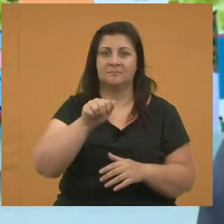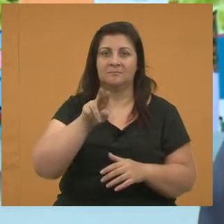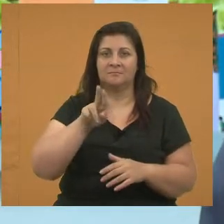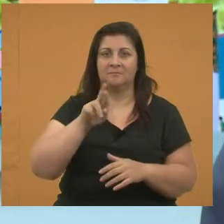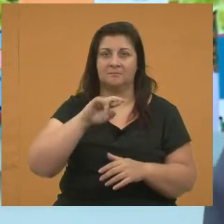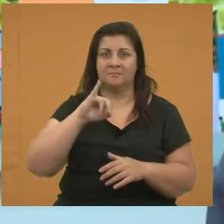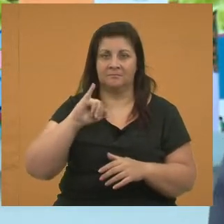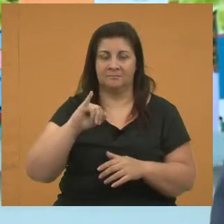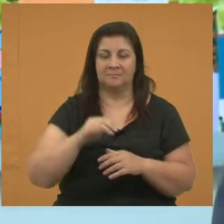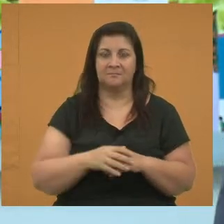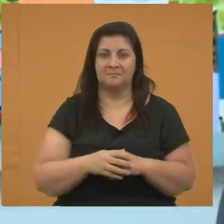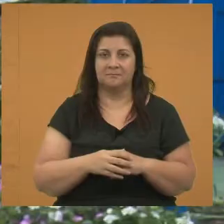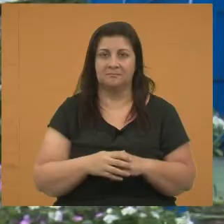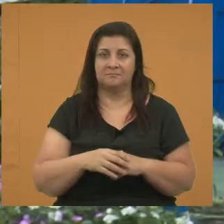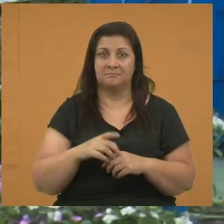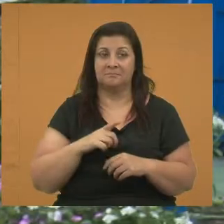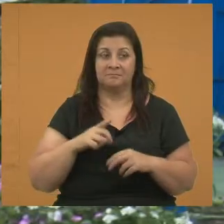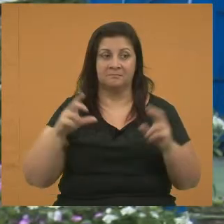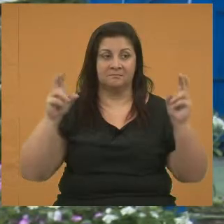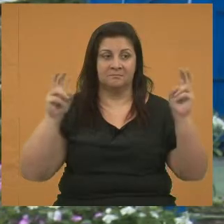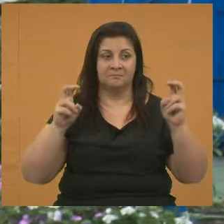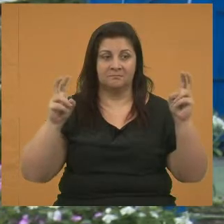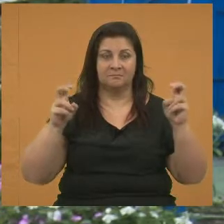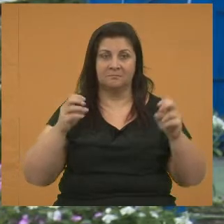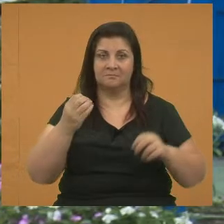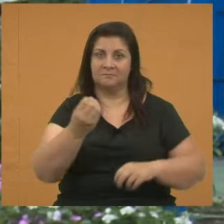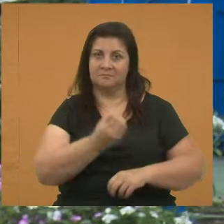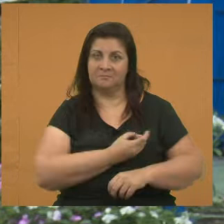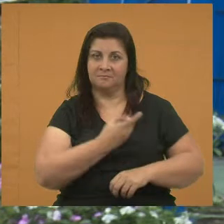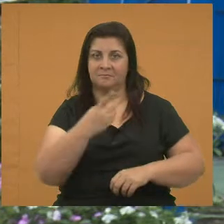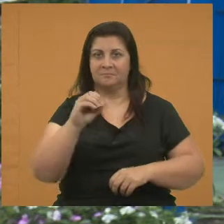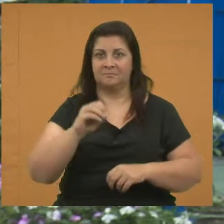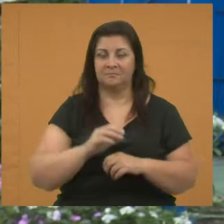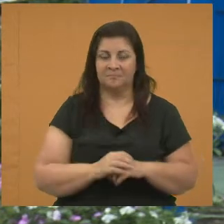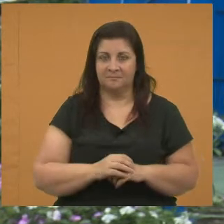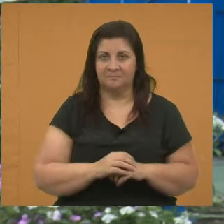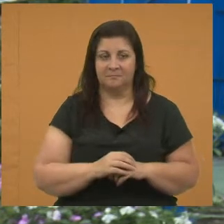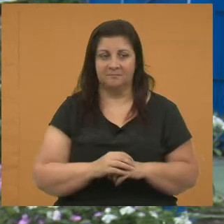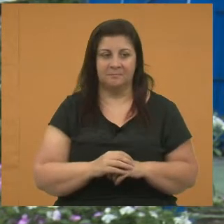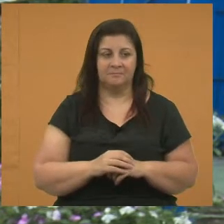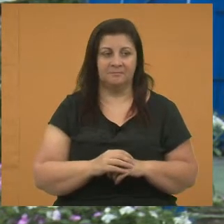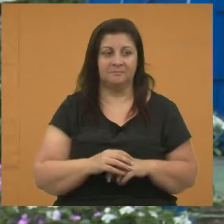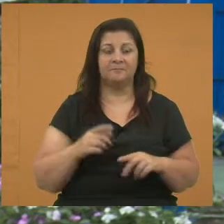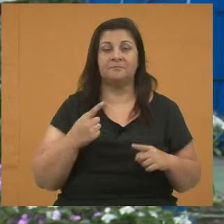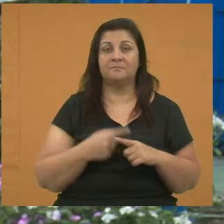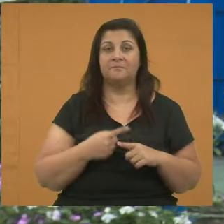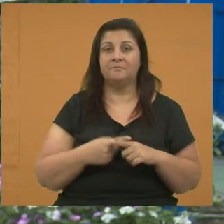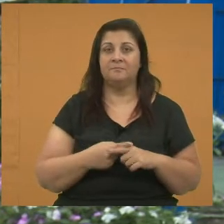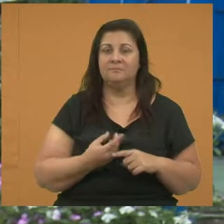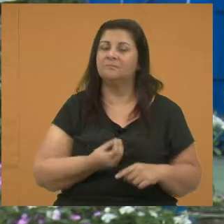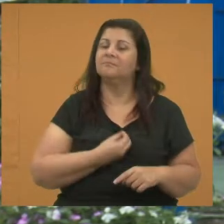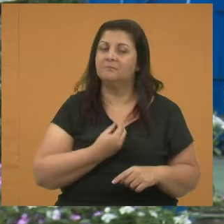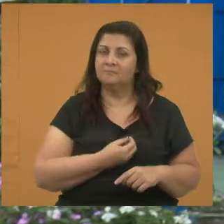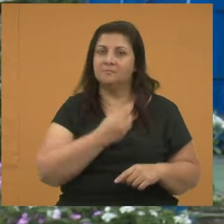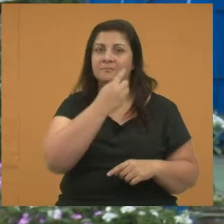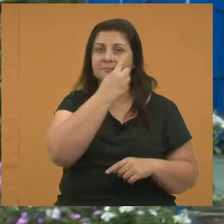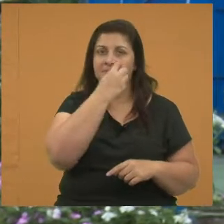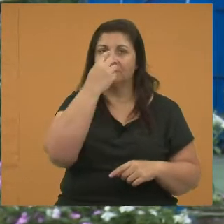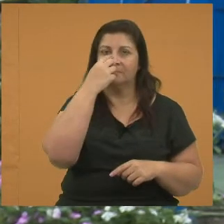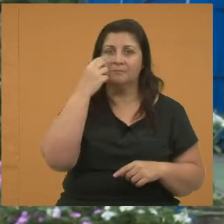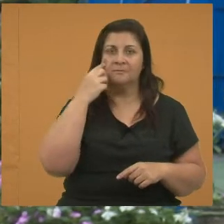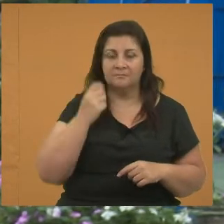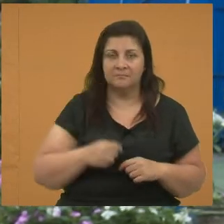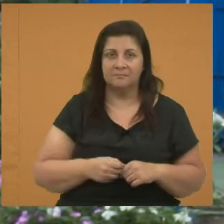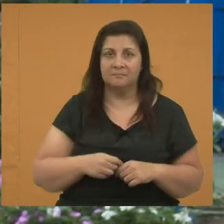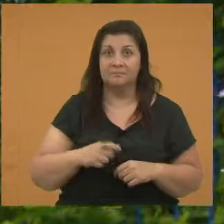para pegar um título nota 10, do comércio nota 10. porque ele mora no Parque Minha Lua, tem